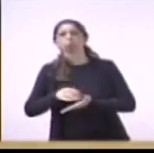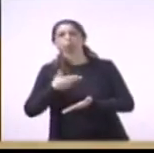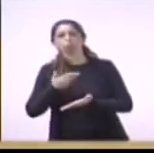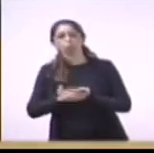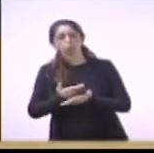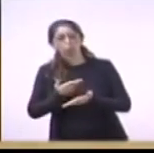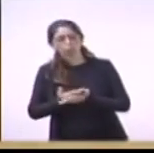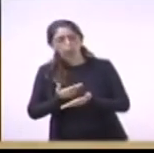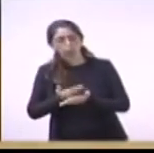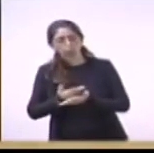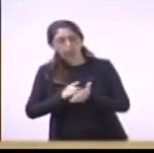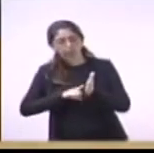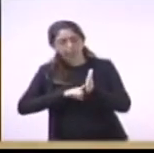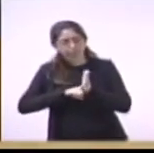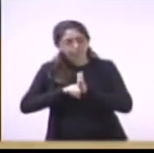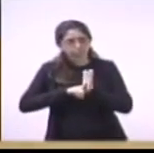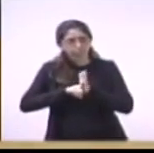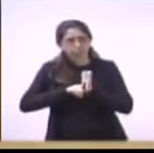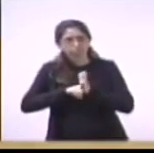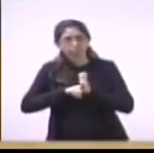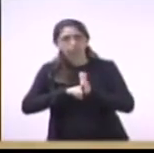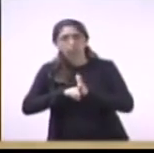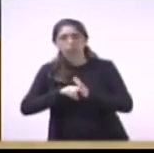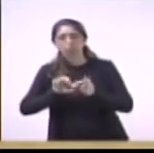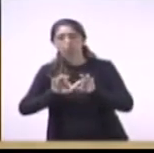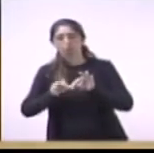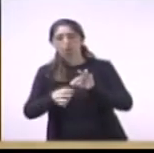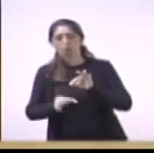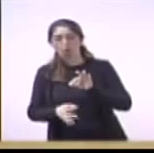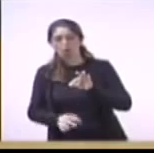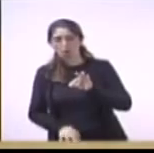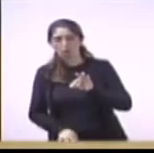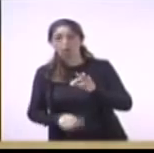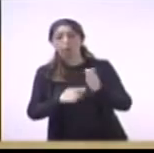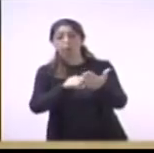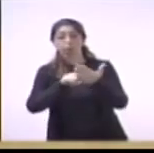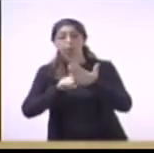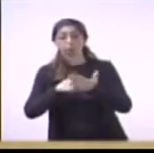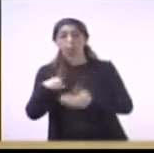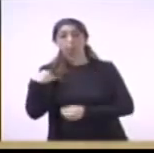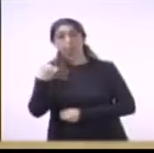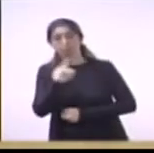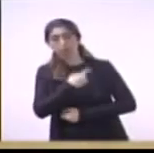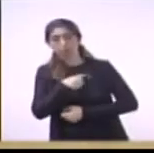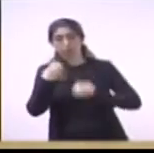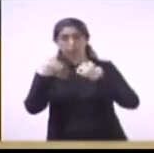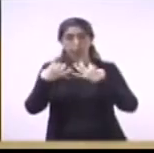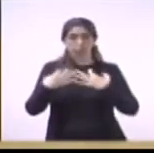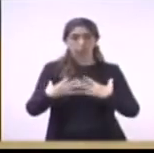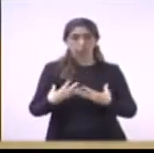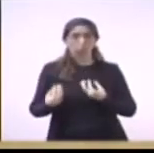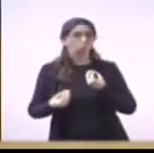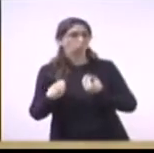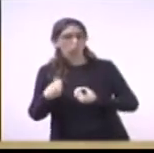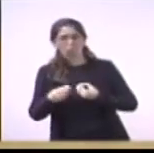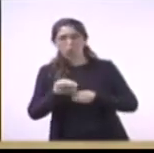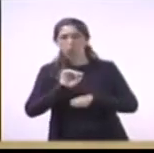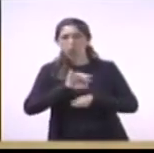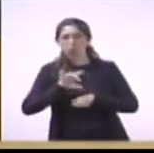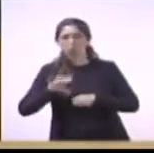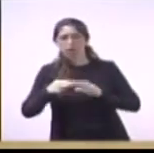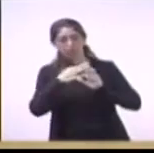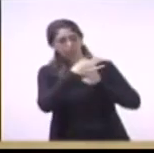e não mediu esforços e deu todo apoio a essa casa, a todos os vereadores, para a mudança do que fosse necessário, tudo